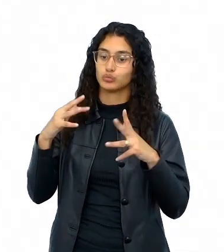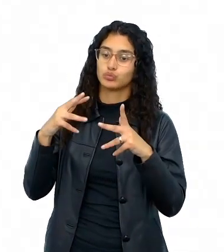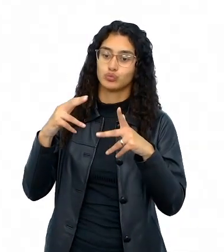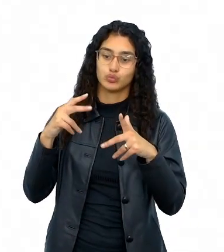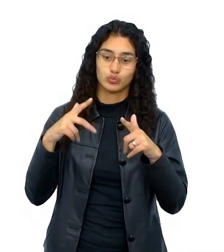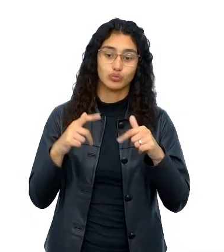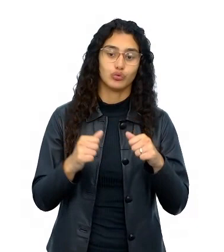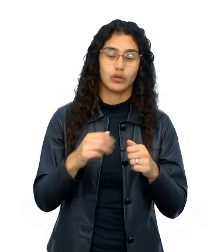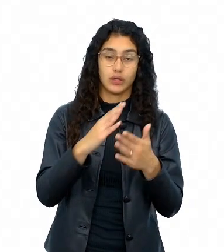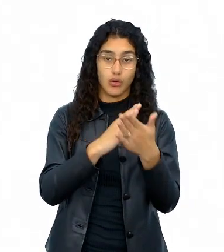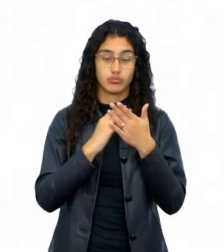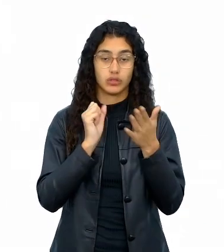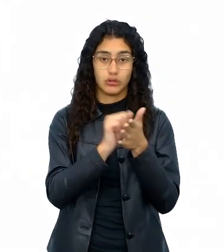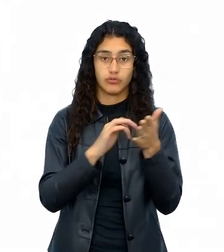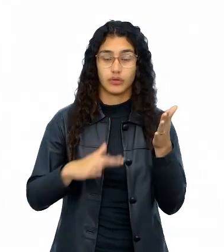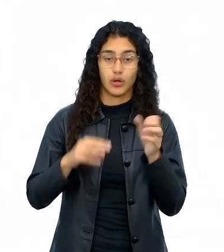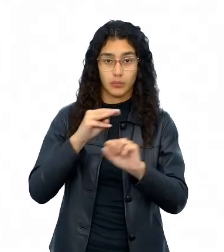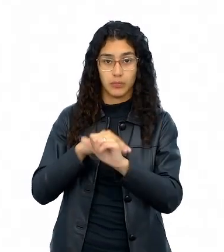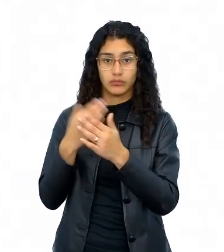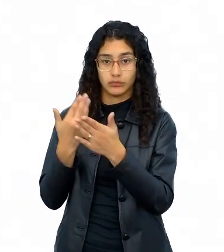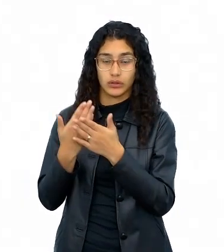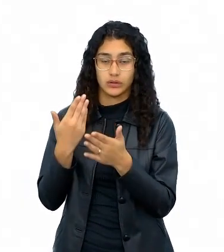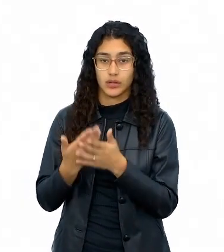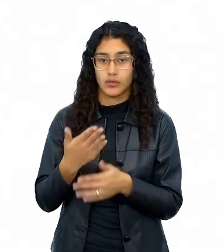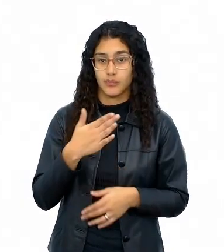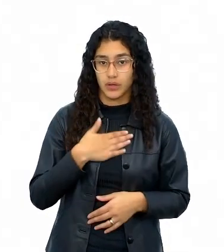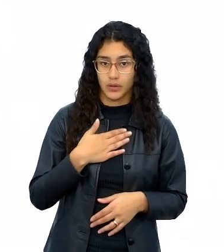essas atividades durante as minhas aulas?